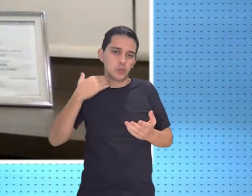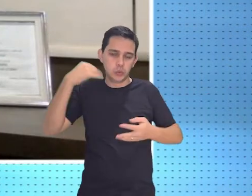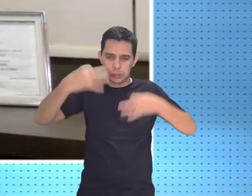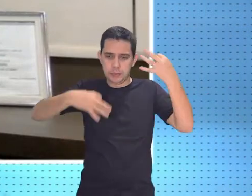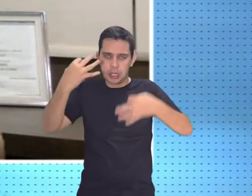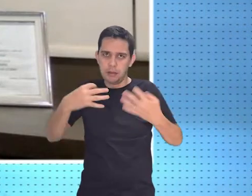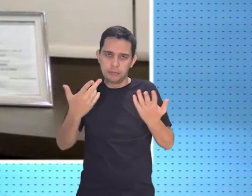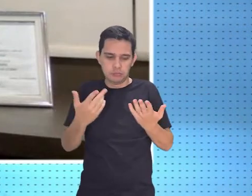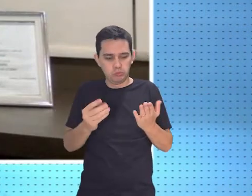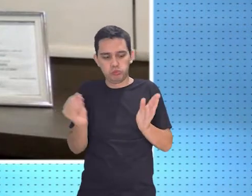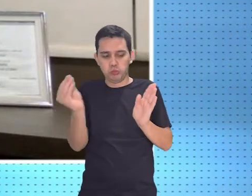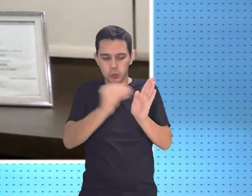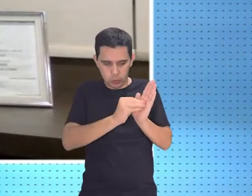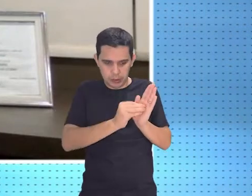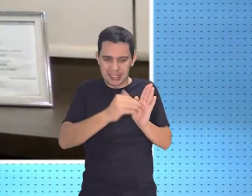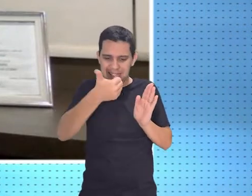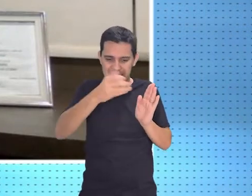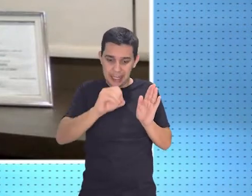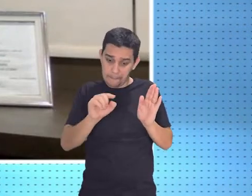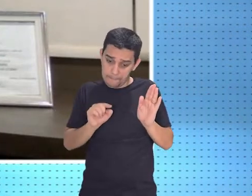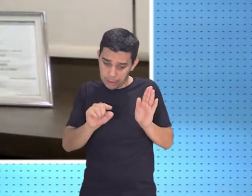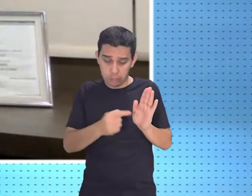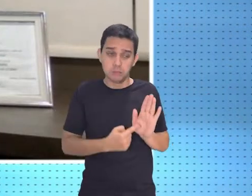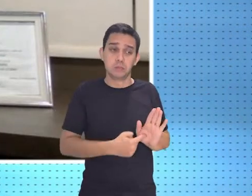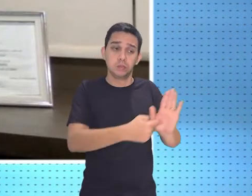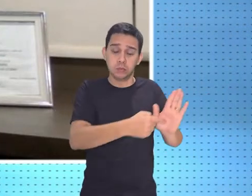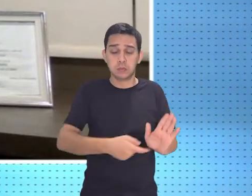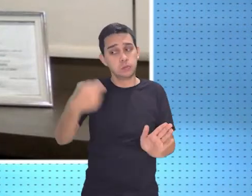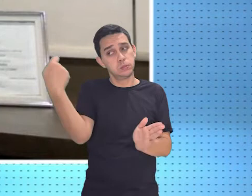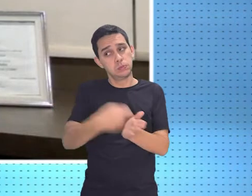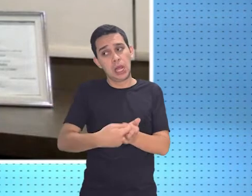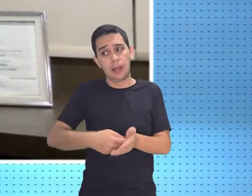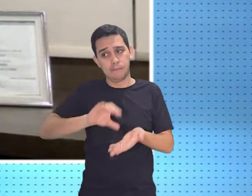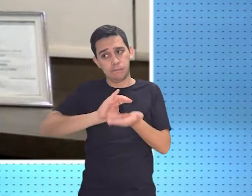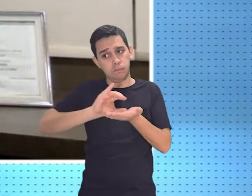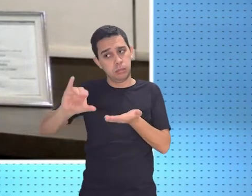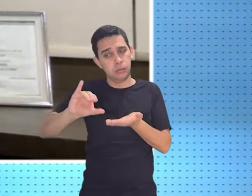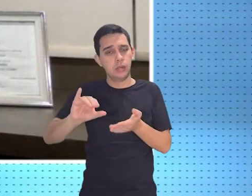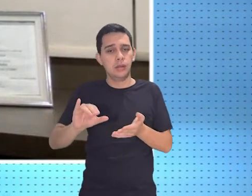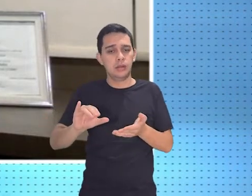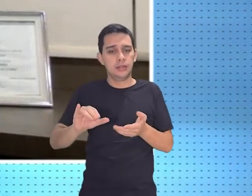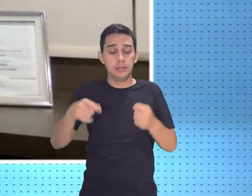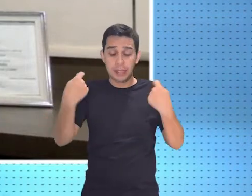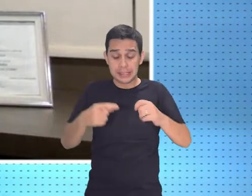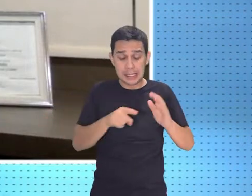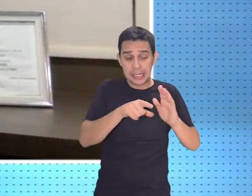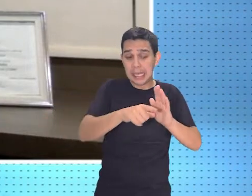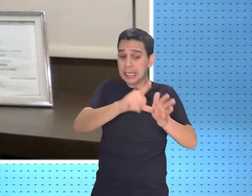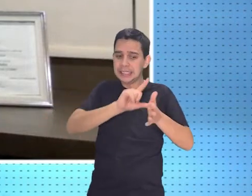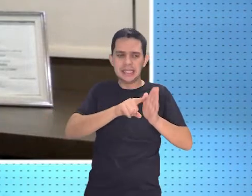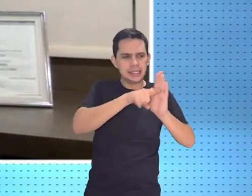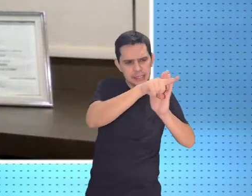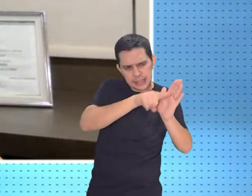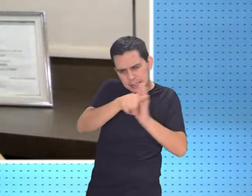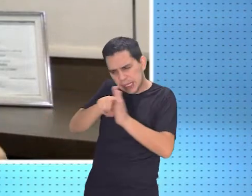tribunal avaliou essas circunstâncias, tanto o ato lesivo